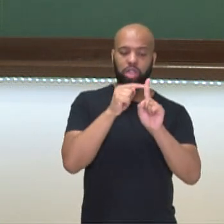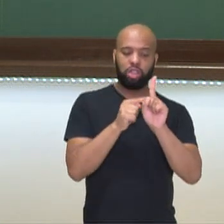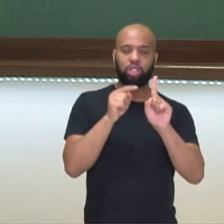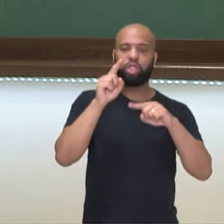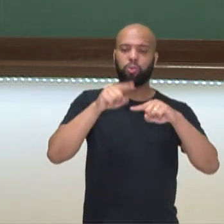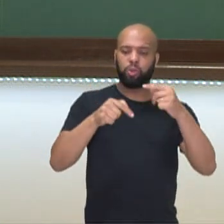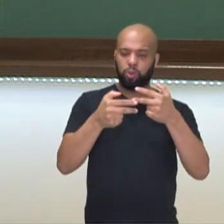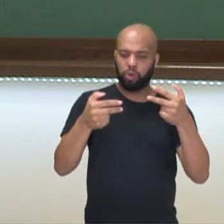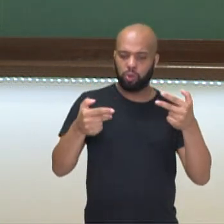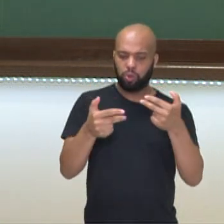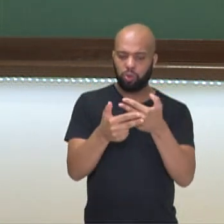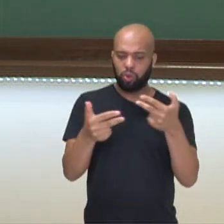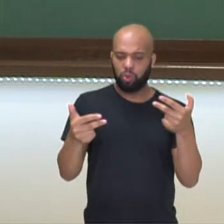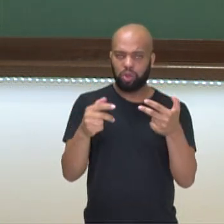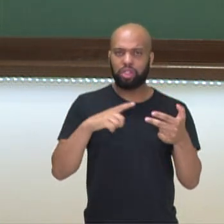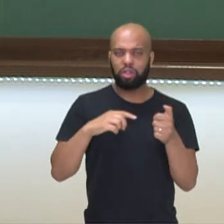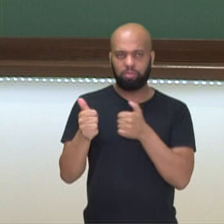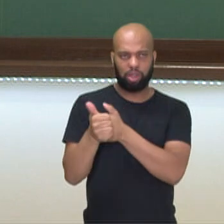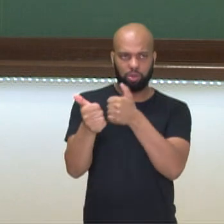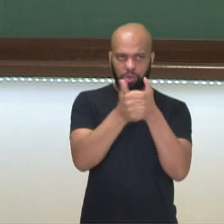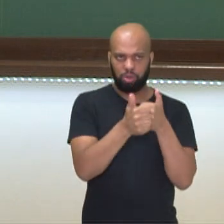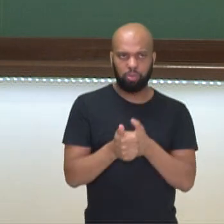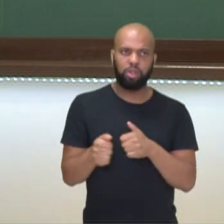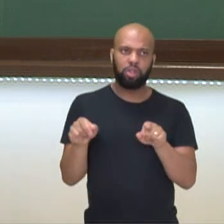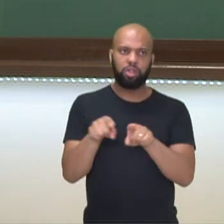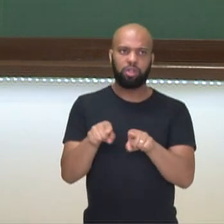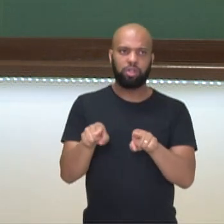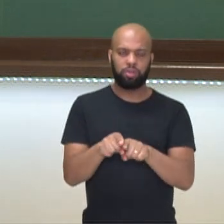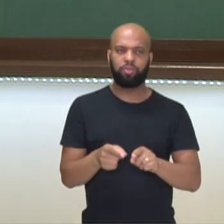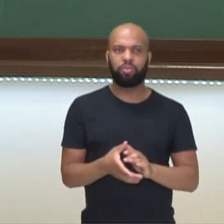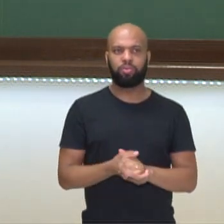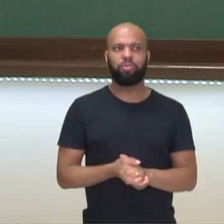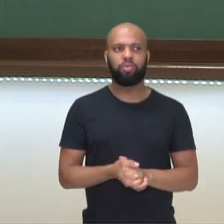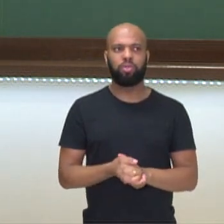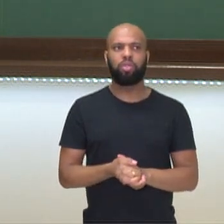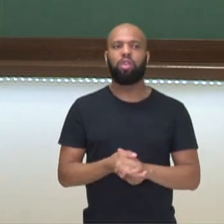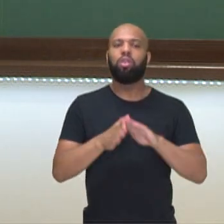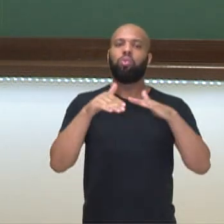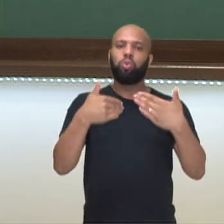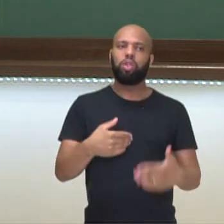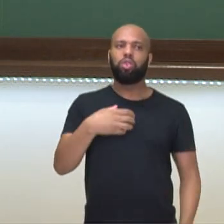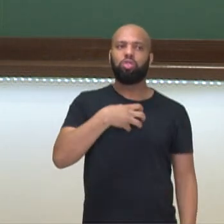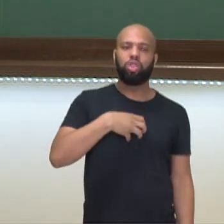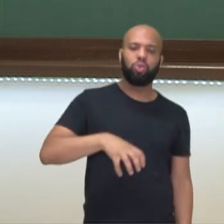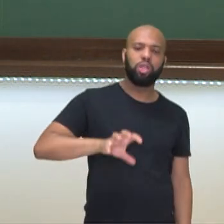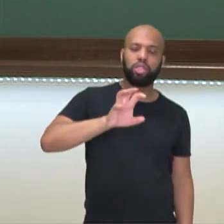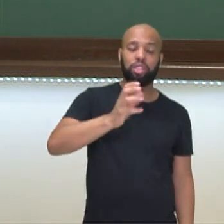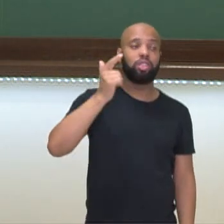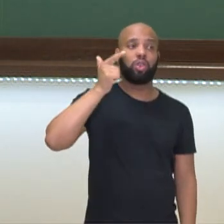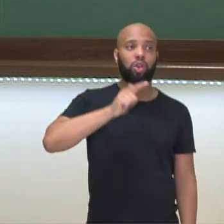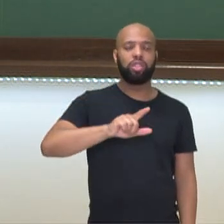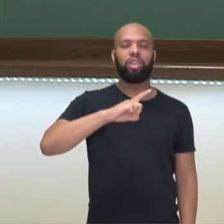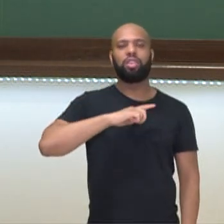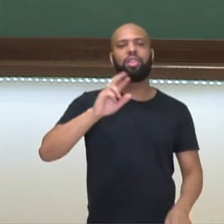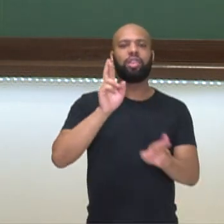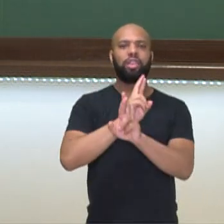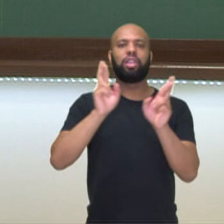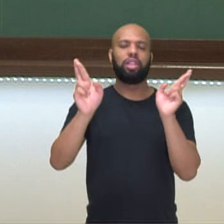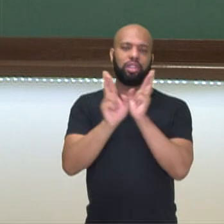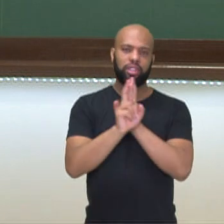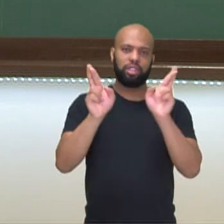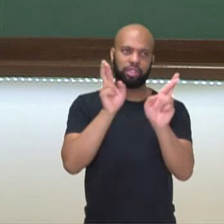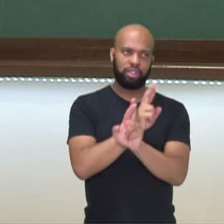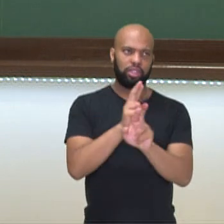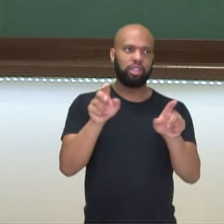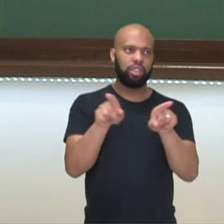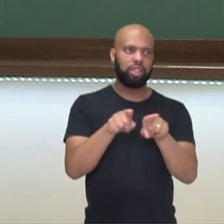produtos ou as produções que são muito próximas umas das outras, para que se possa ter esse grau de relação mesmo e